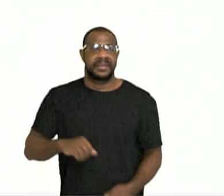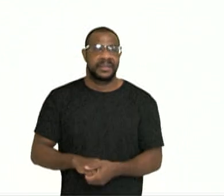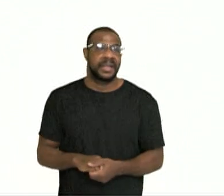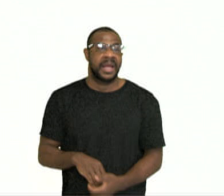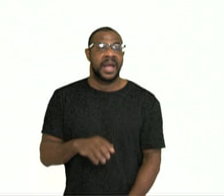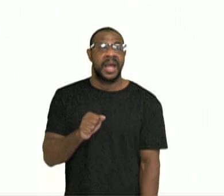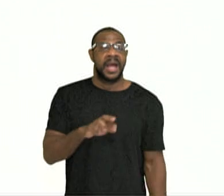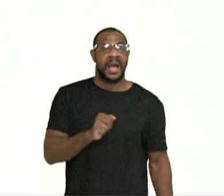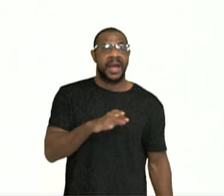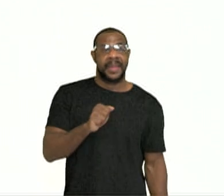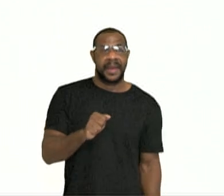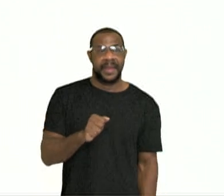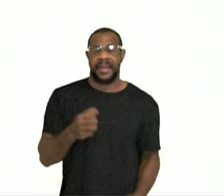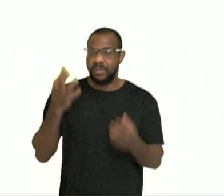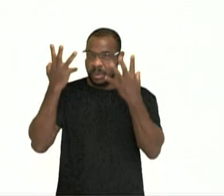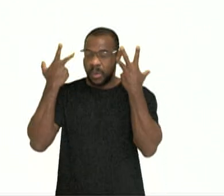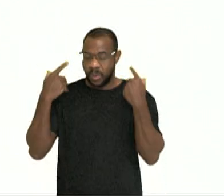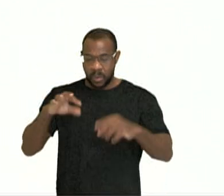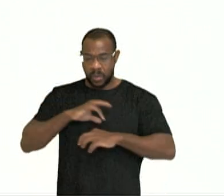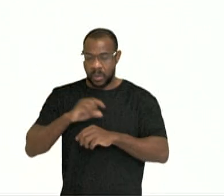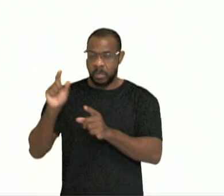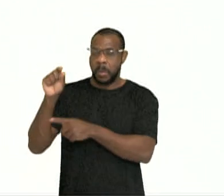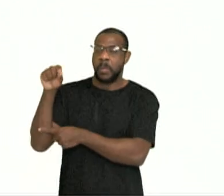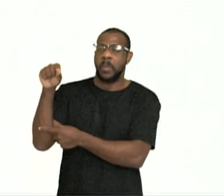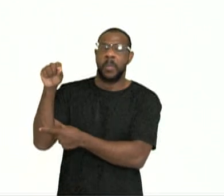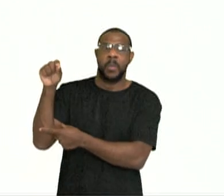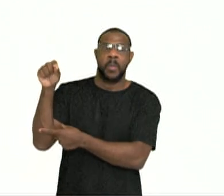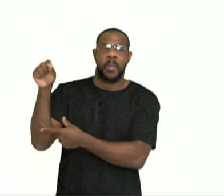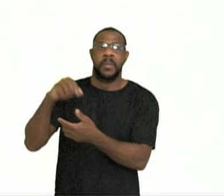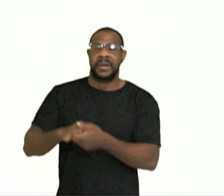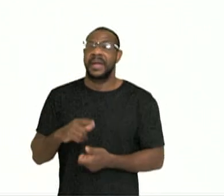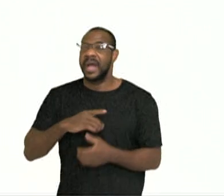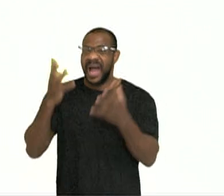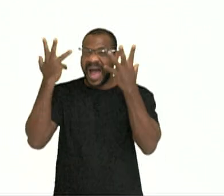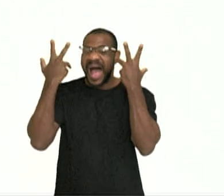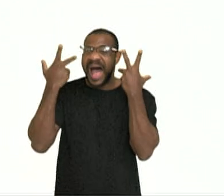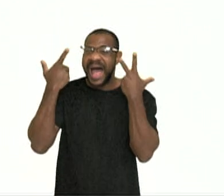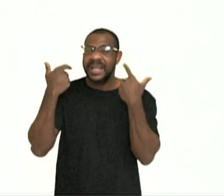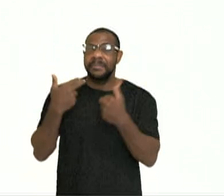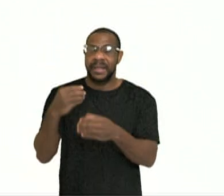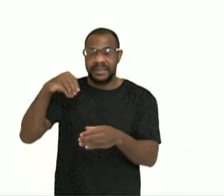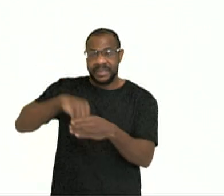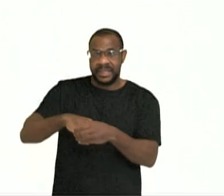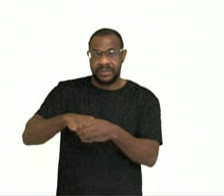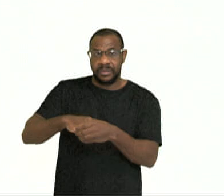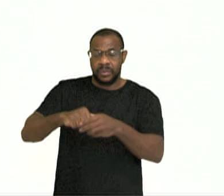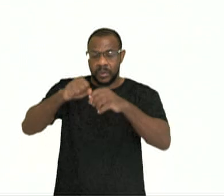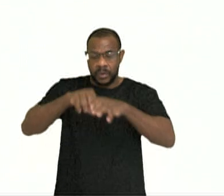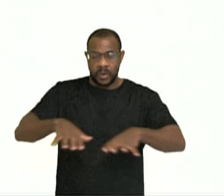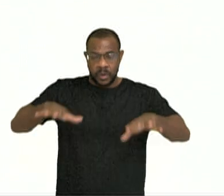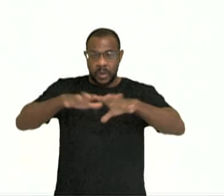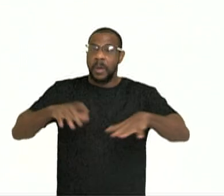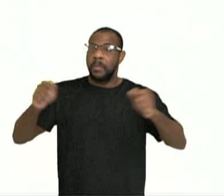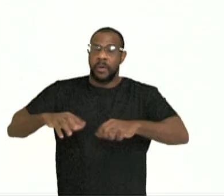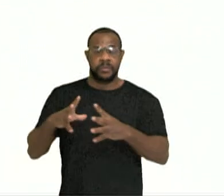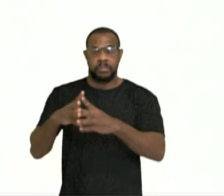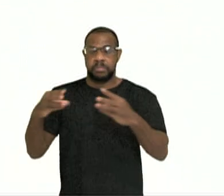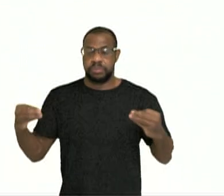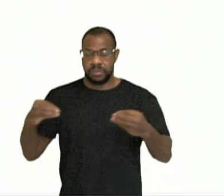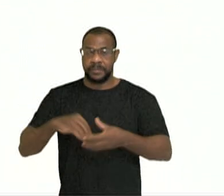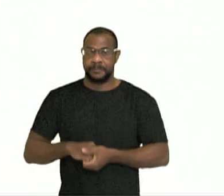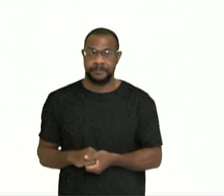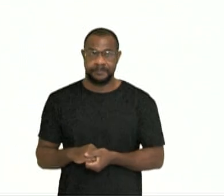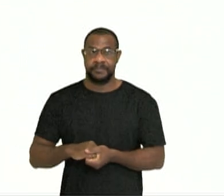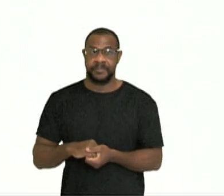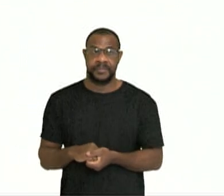Araras, onças e periquito cara suja estão entre os animais do bioma que podem desaparecer.